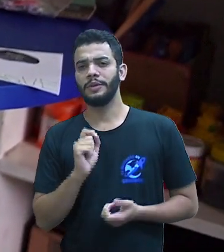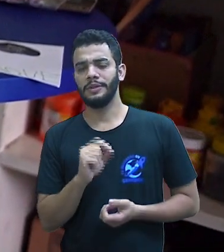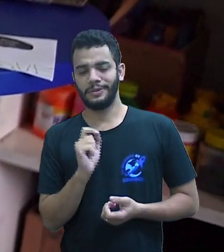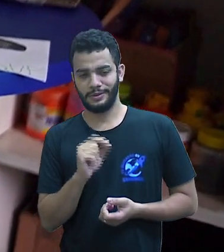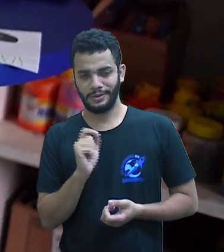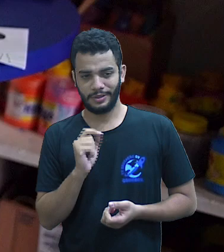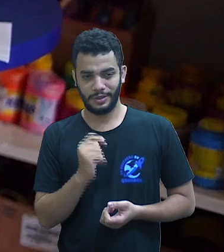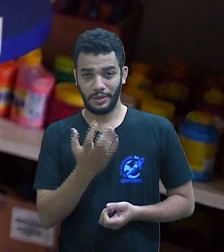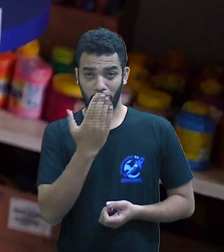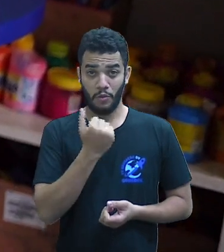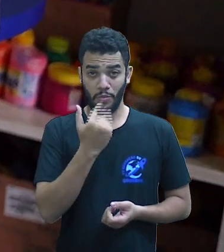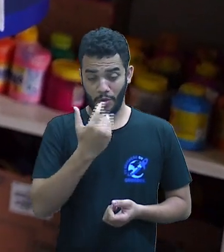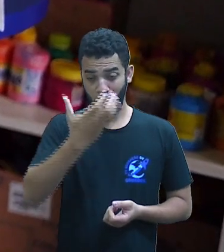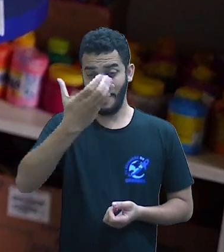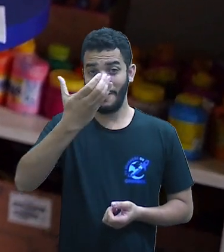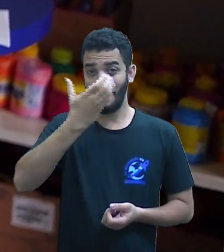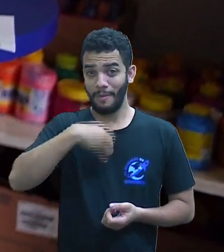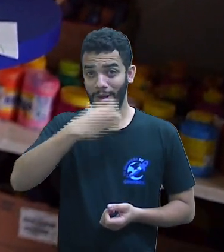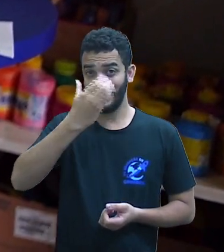Ela comeu outra maçã.